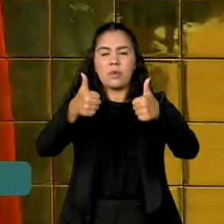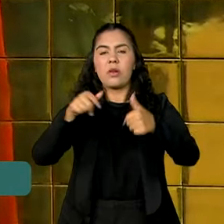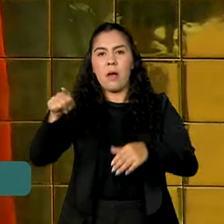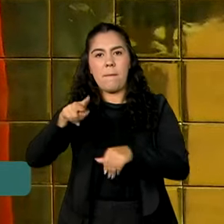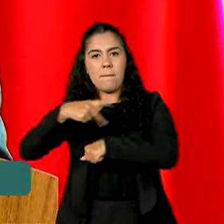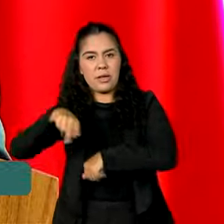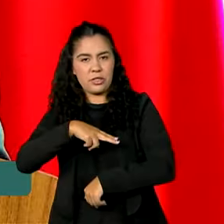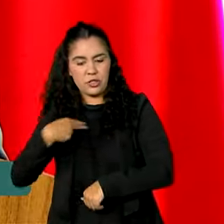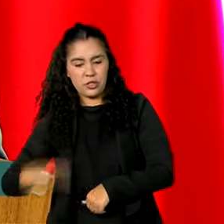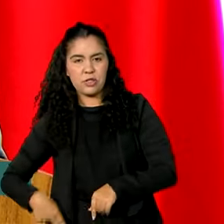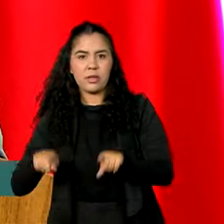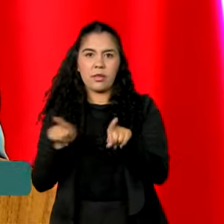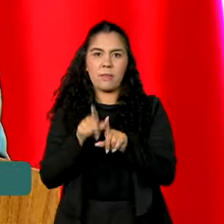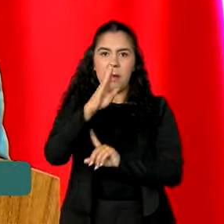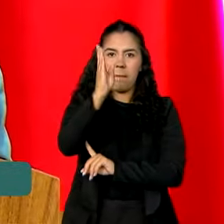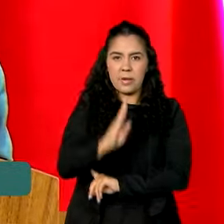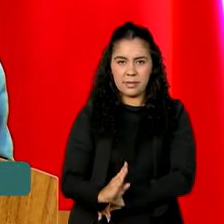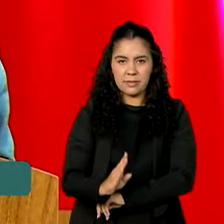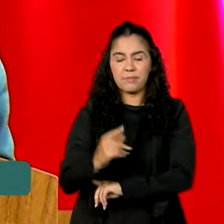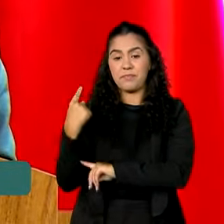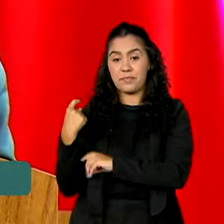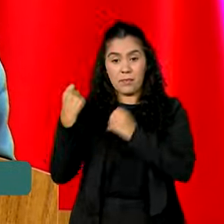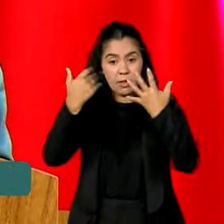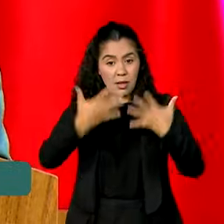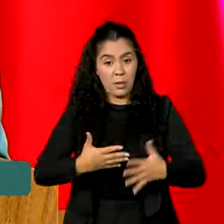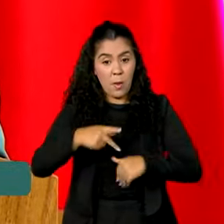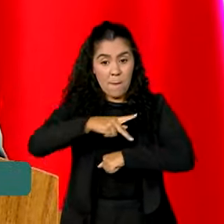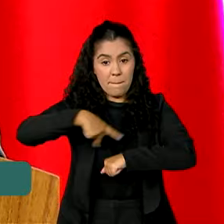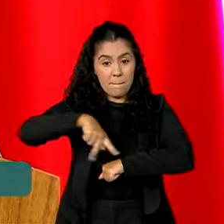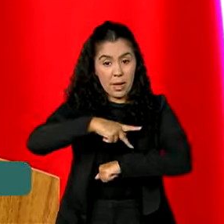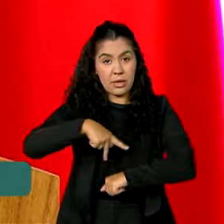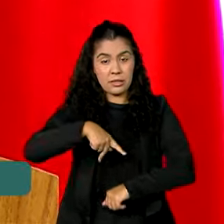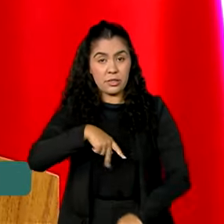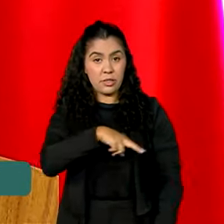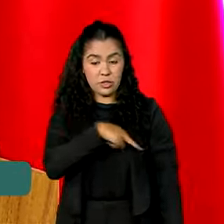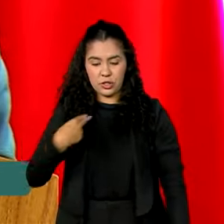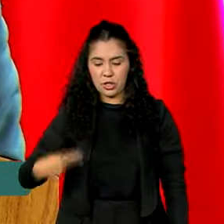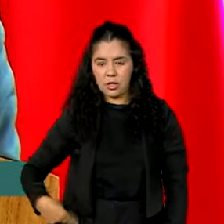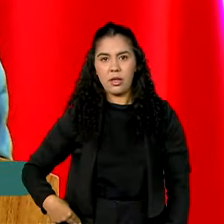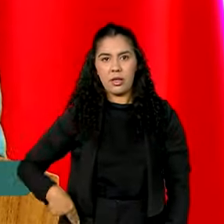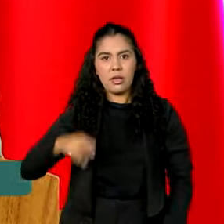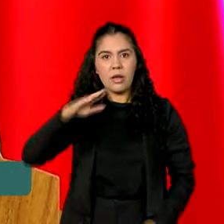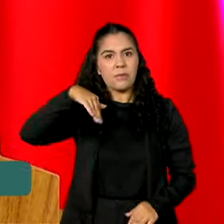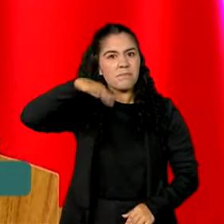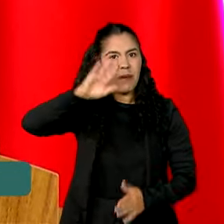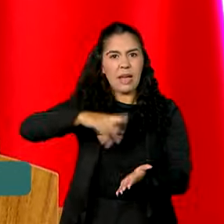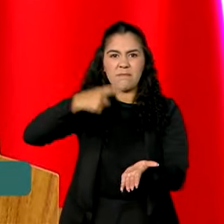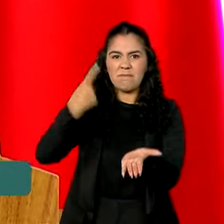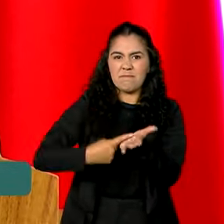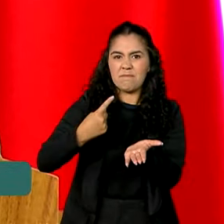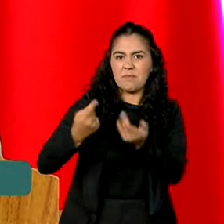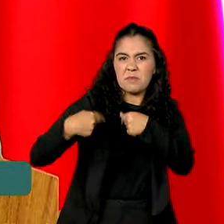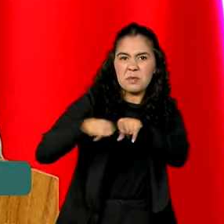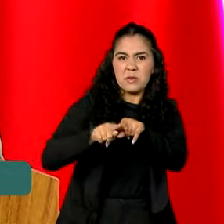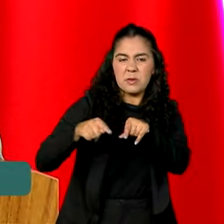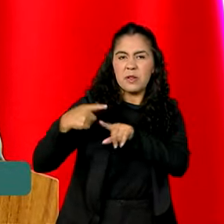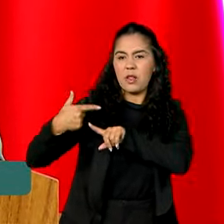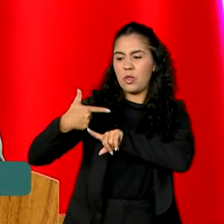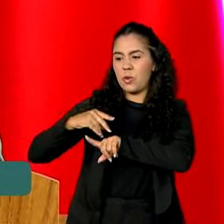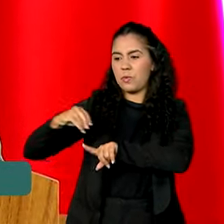do Brasil. A China é o maior parceiro comercial do Brasil desde 2009.